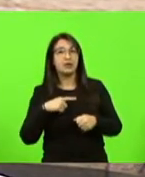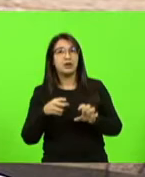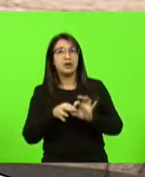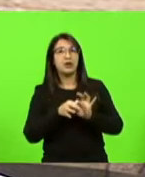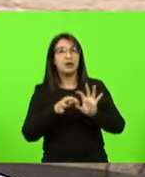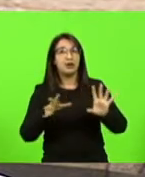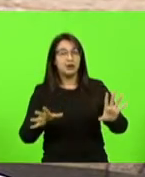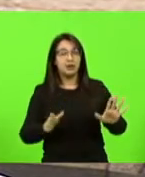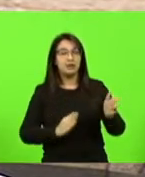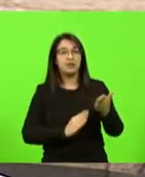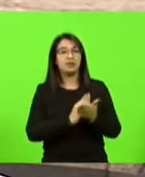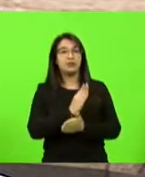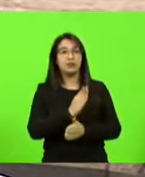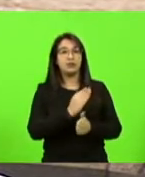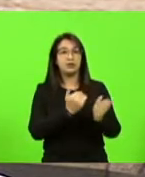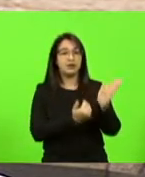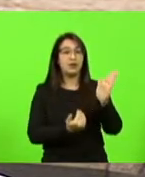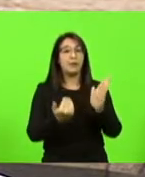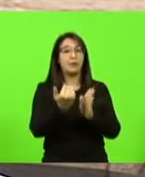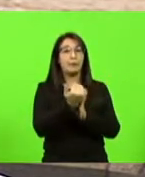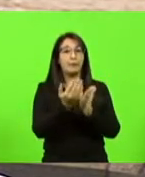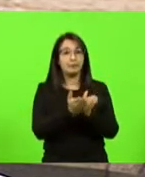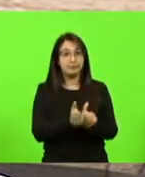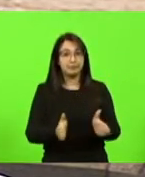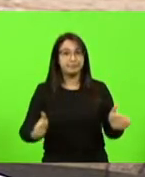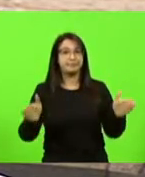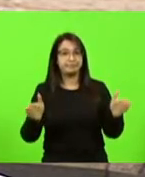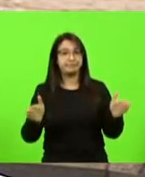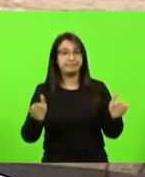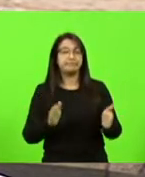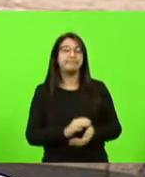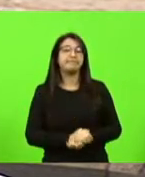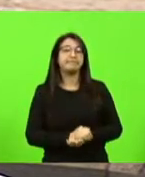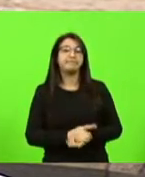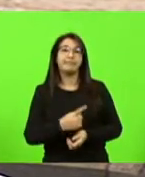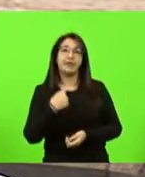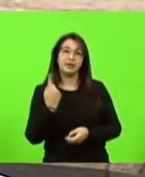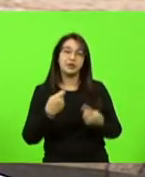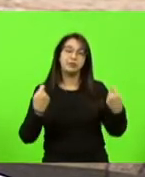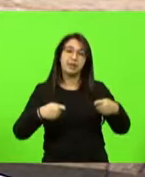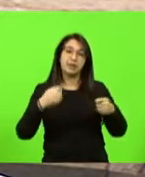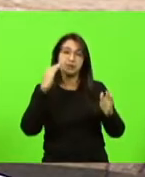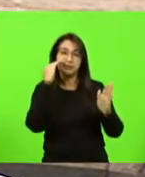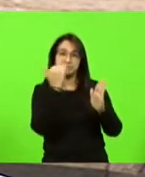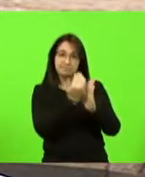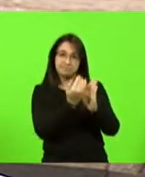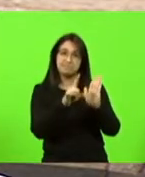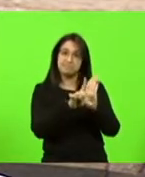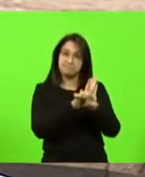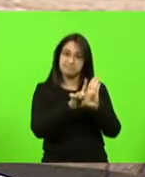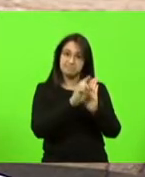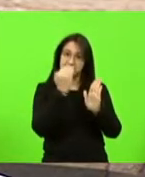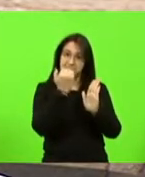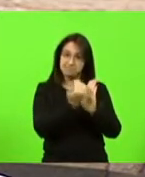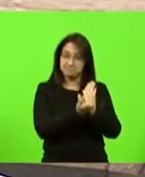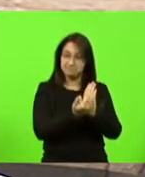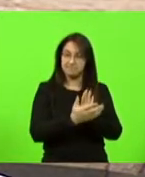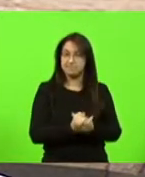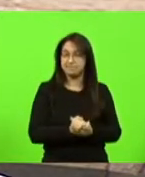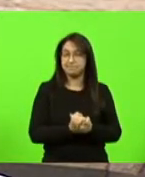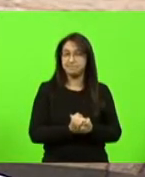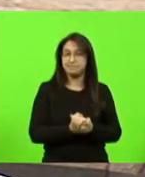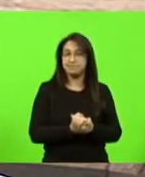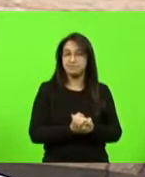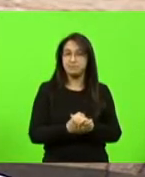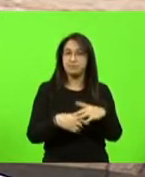a estender o prazo. Então, nós aqui temos que cumprir leis. Então, é só deixar isso